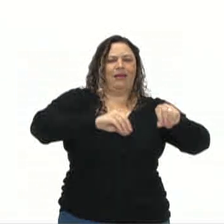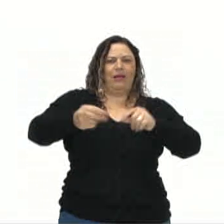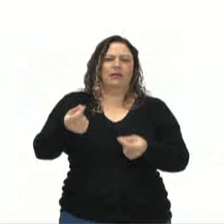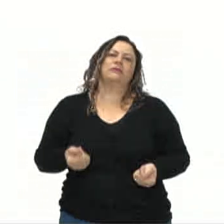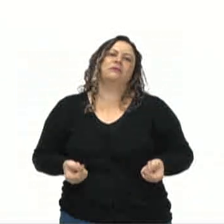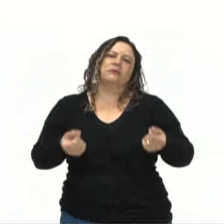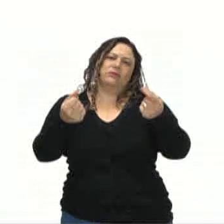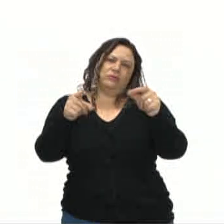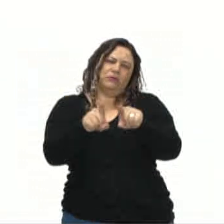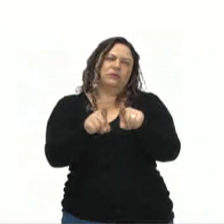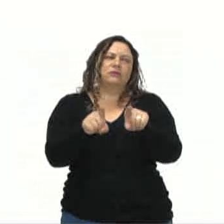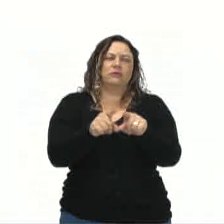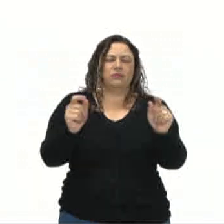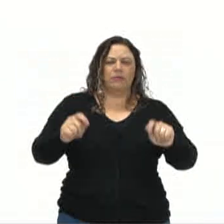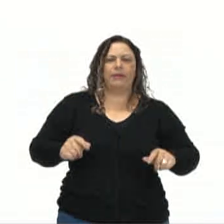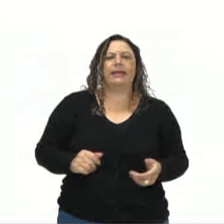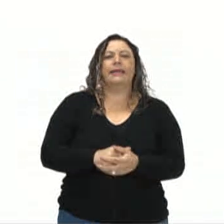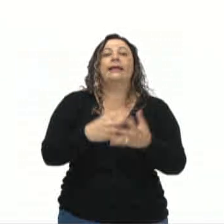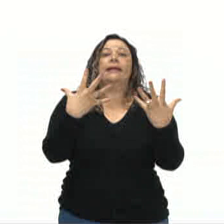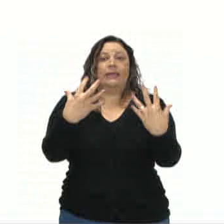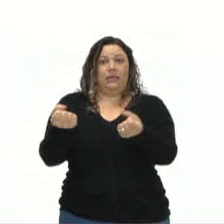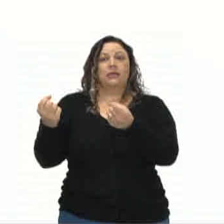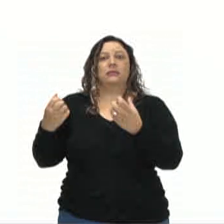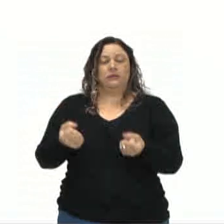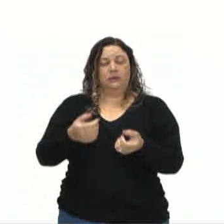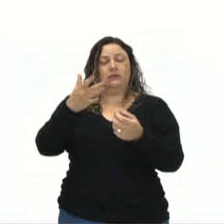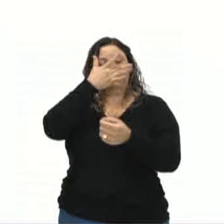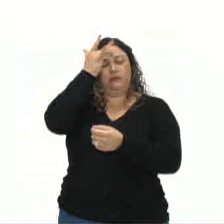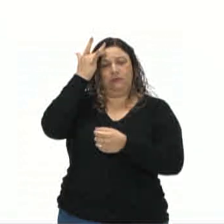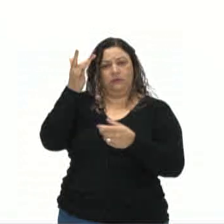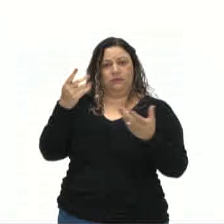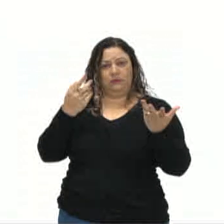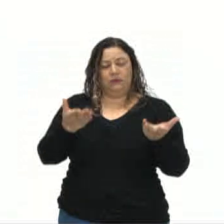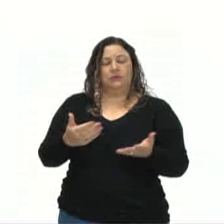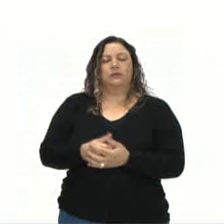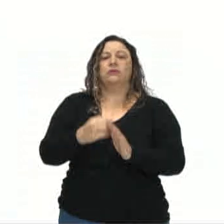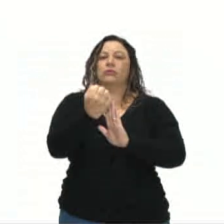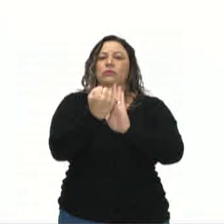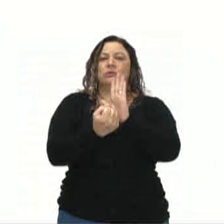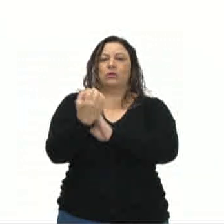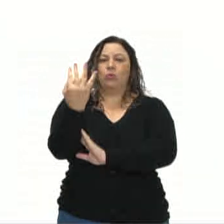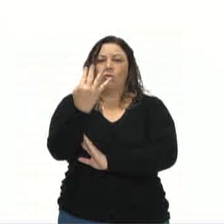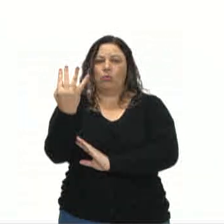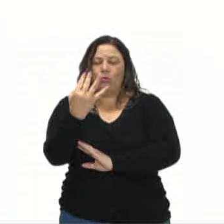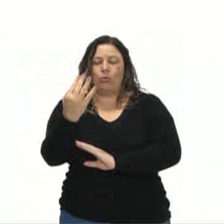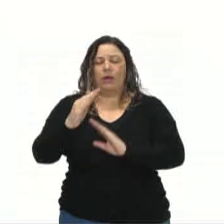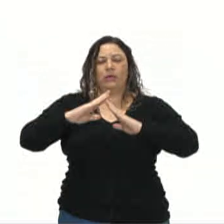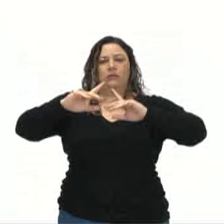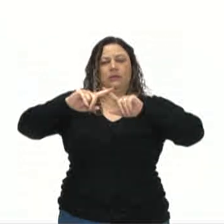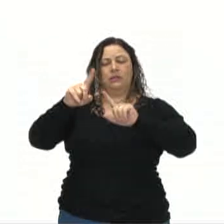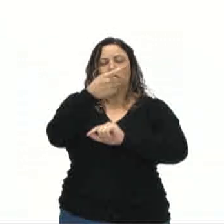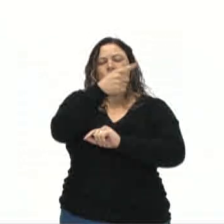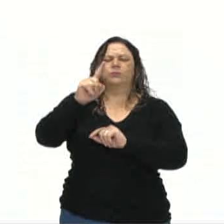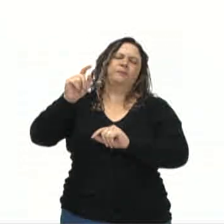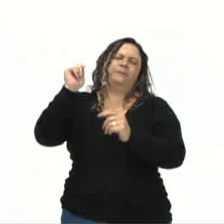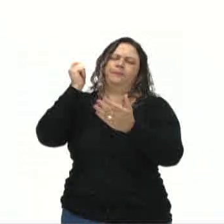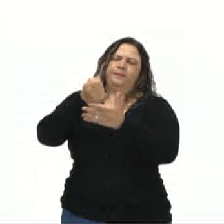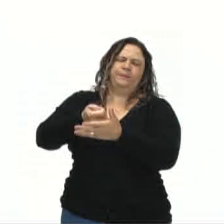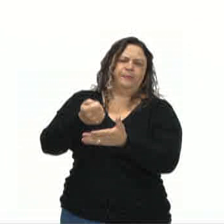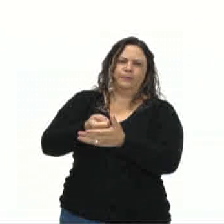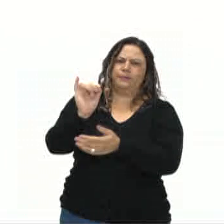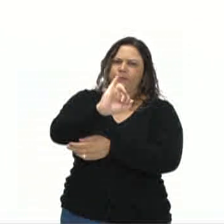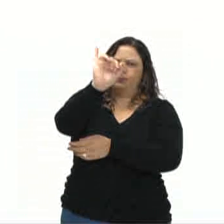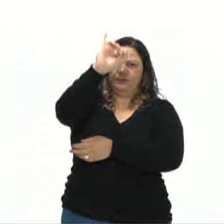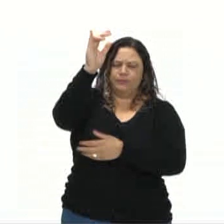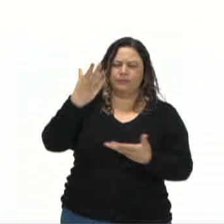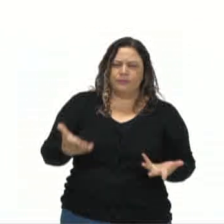dinheiro, tá? Que recebia dos fiéis. No século IV, a igreja ganhou o direito de não pagar impostos